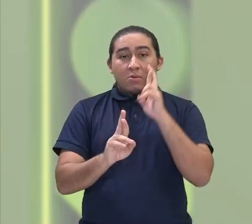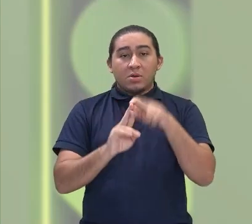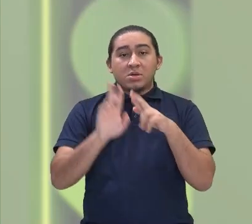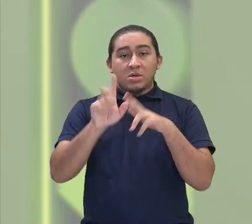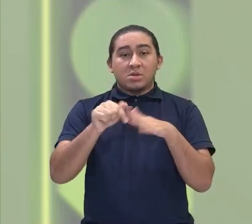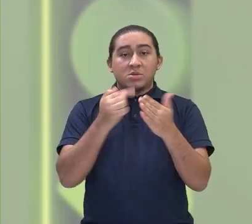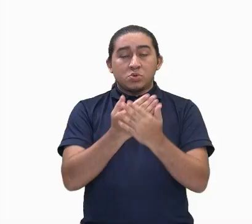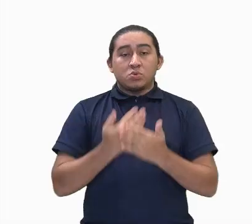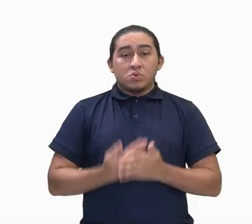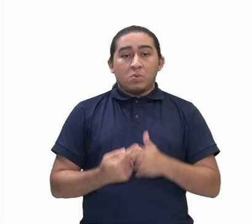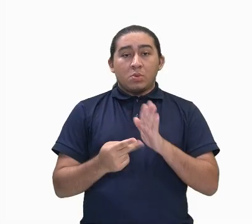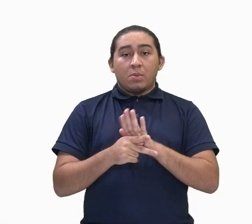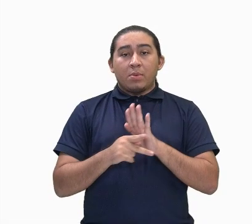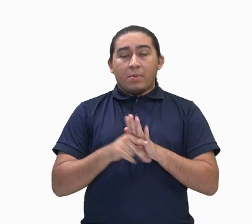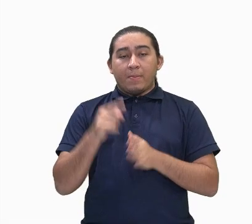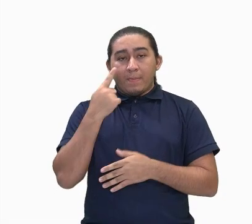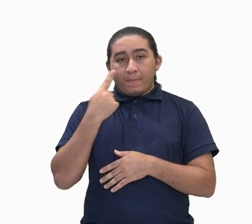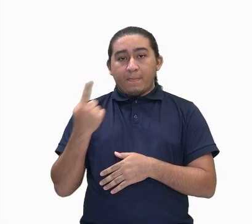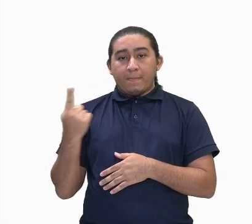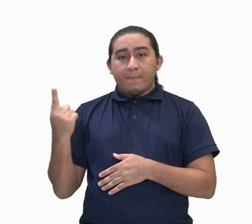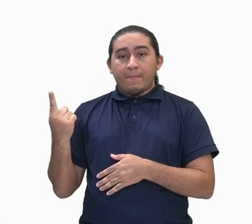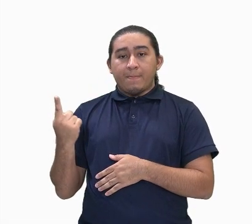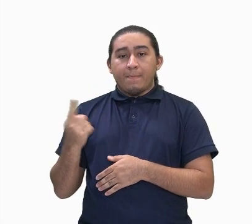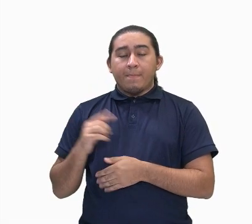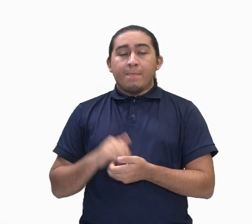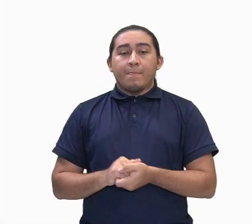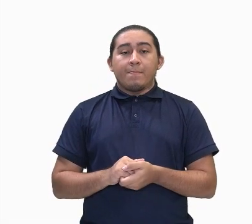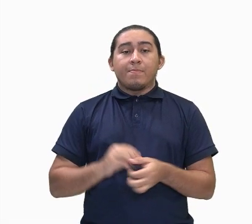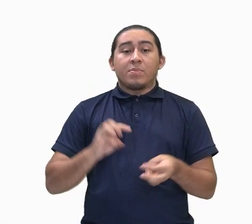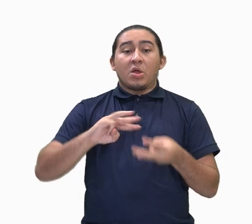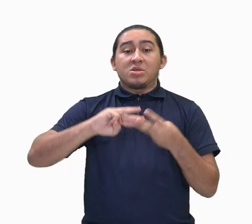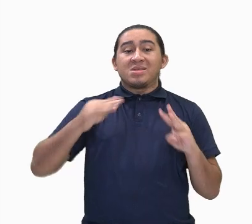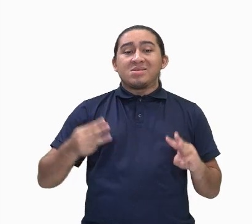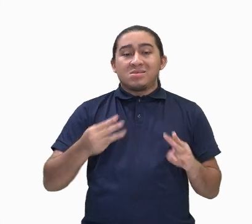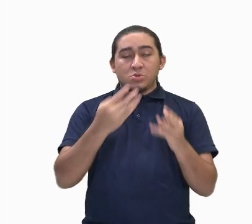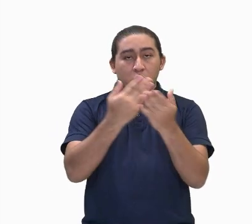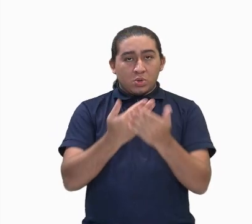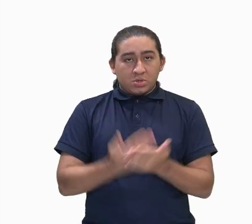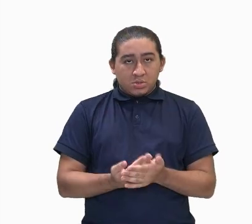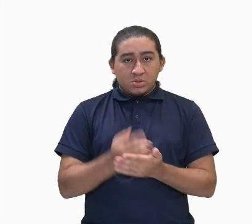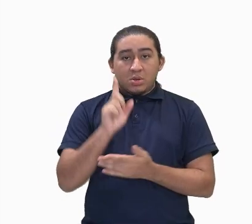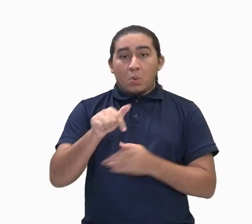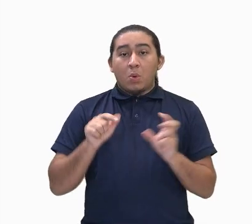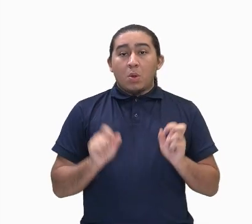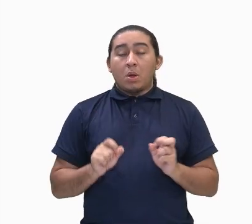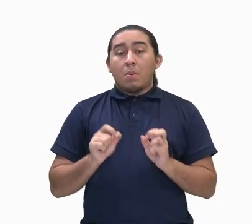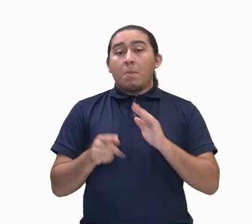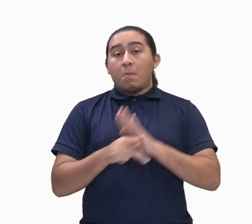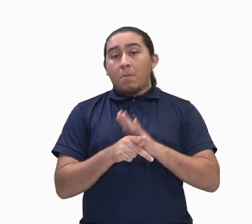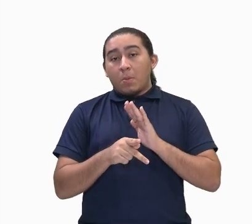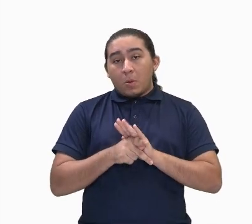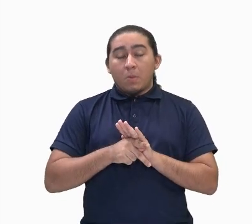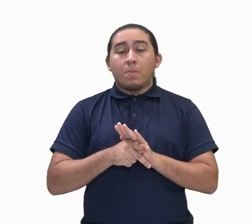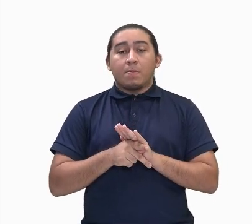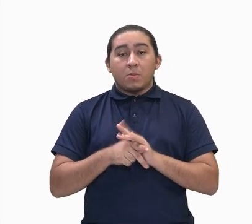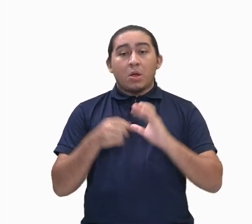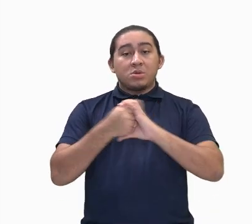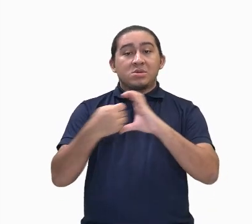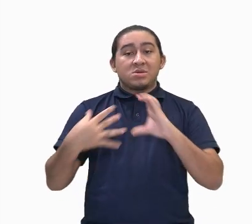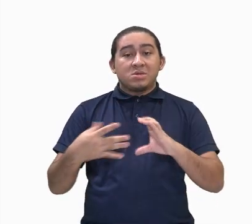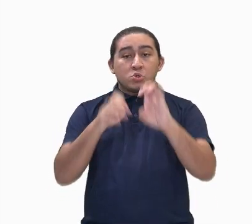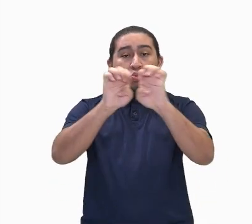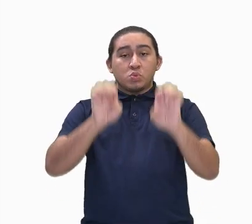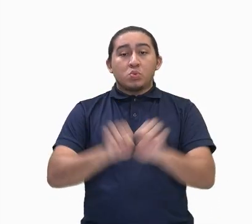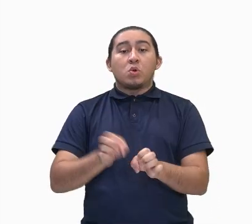estudo do tecido muscular. Olha aí. No estudo do tecido muscular, os seus elementos estruturais recebem